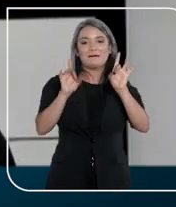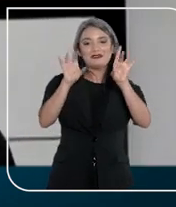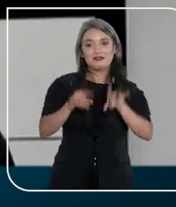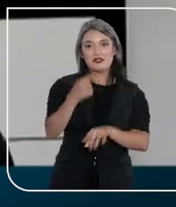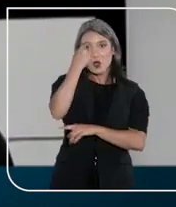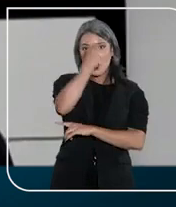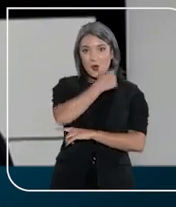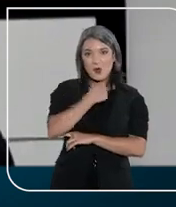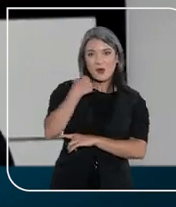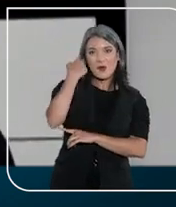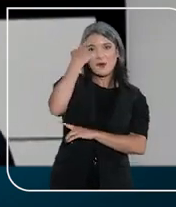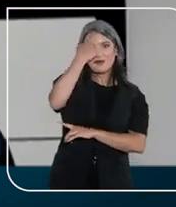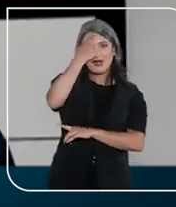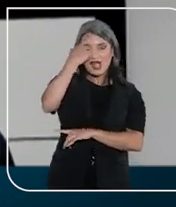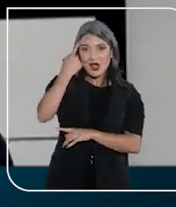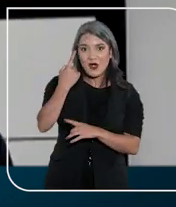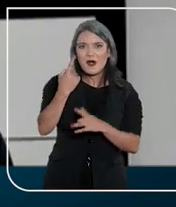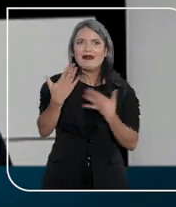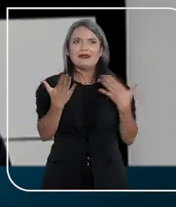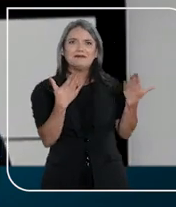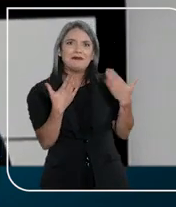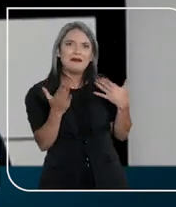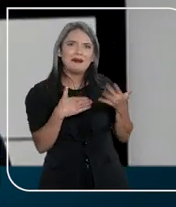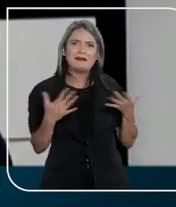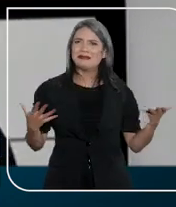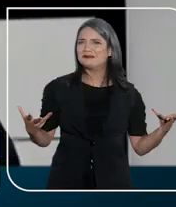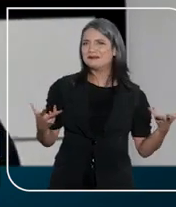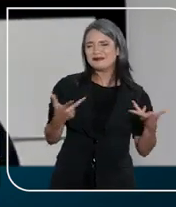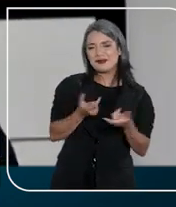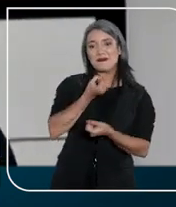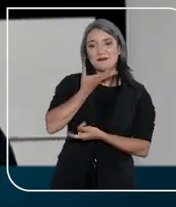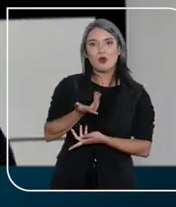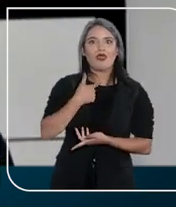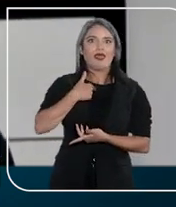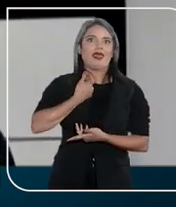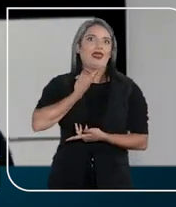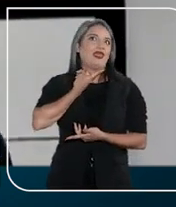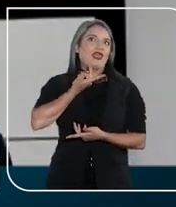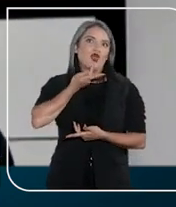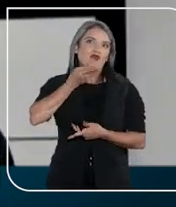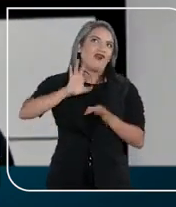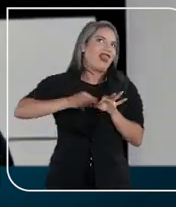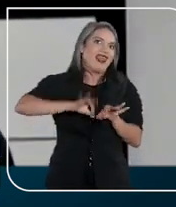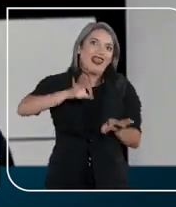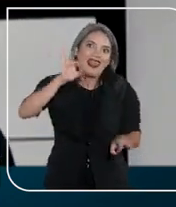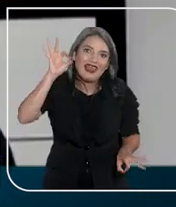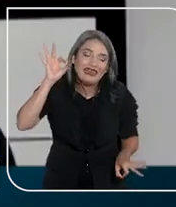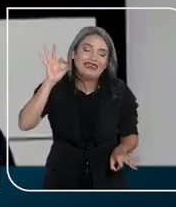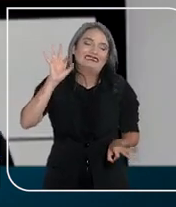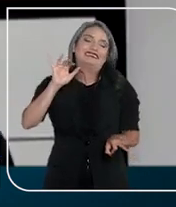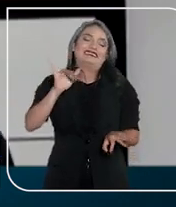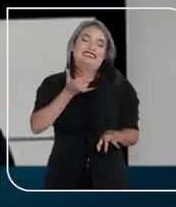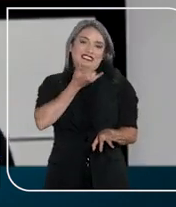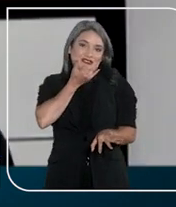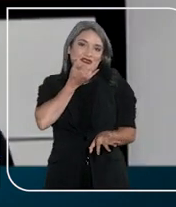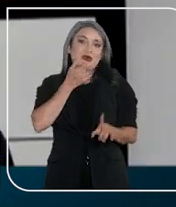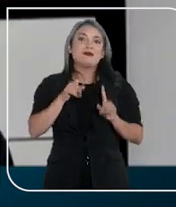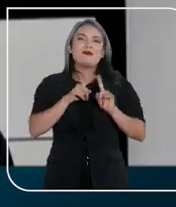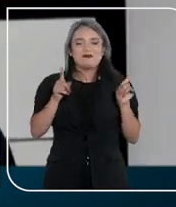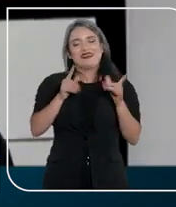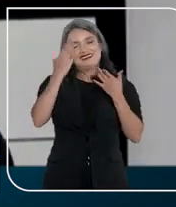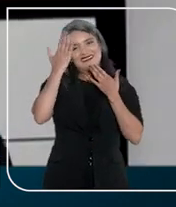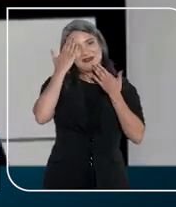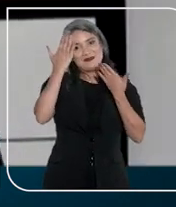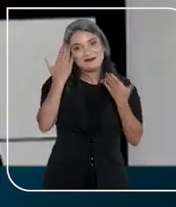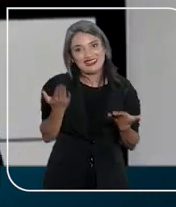e um pouquinho aqui de conversa muito agradável. Claro que eu tenho o hábito de acabar falando muito, então peço perdão por isso, mas agradeço. Espero